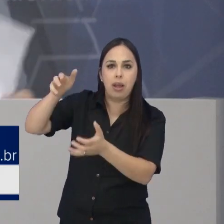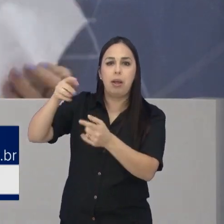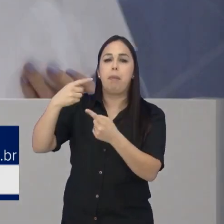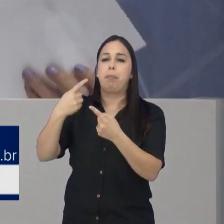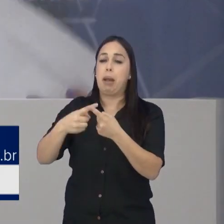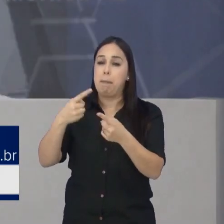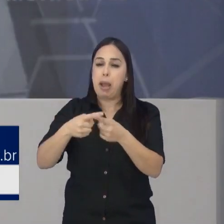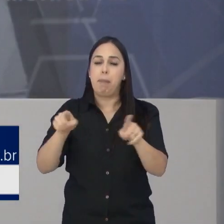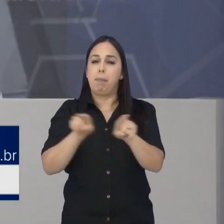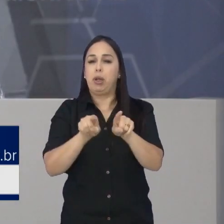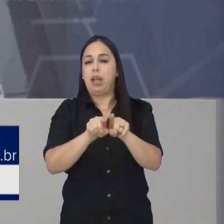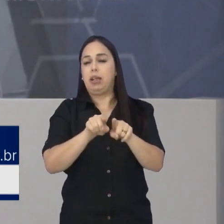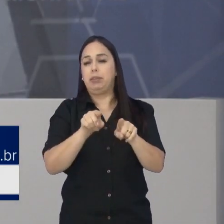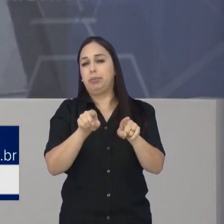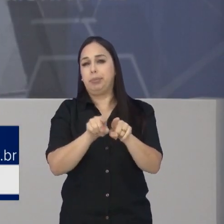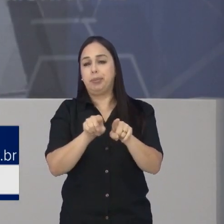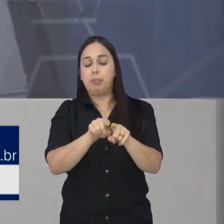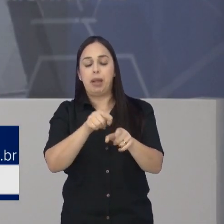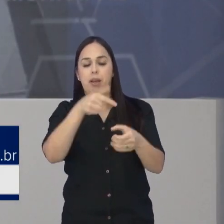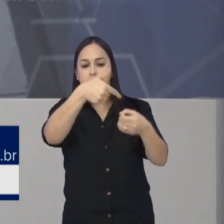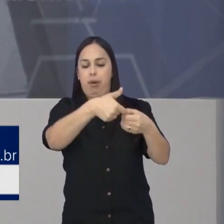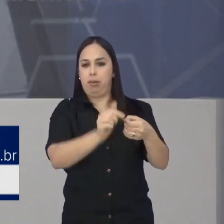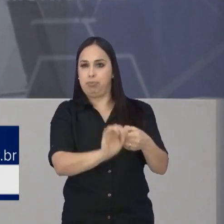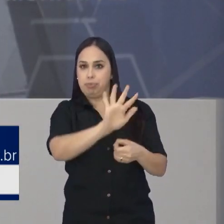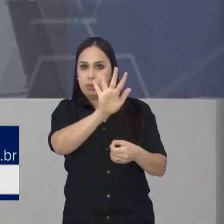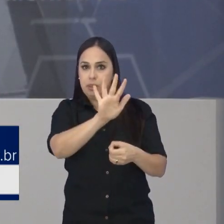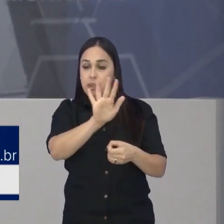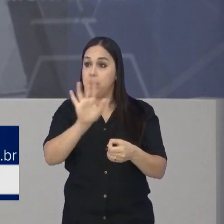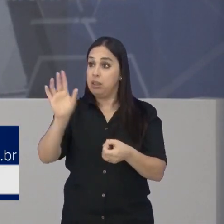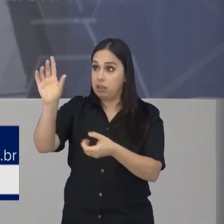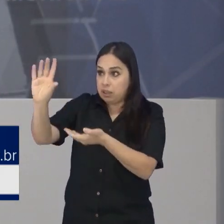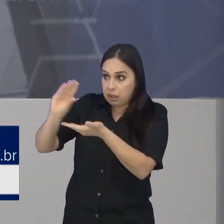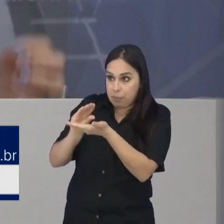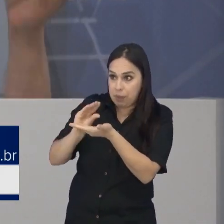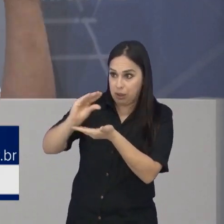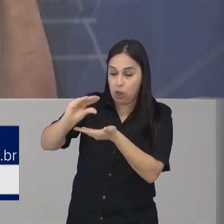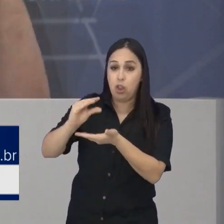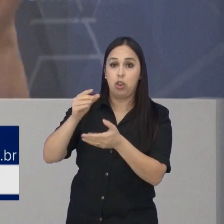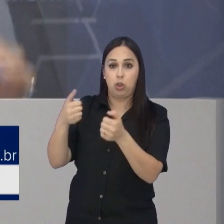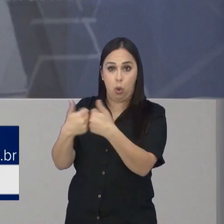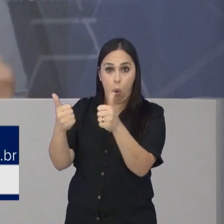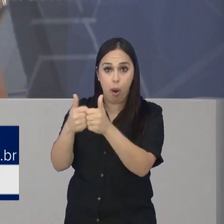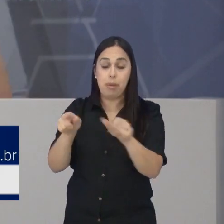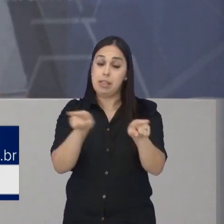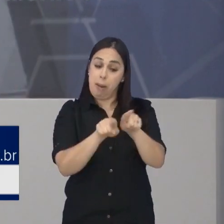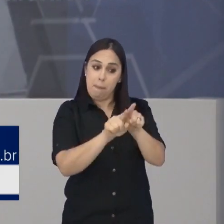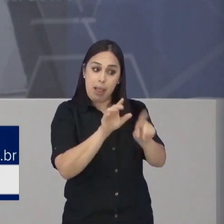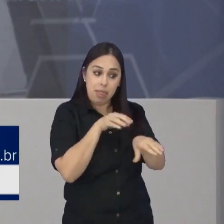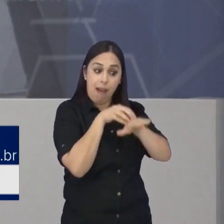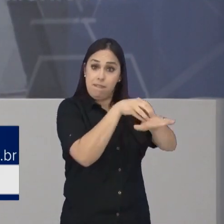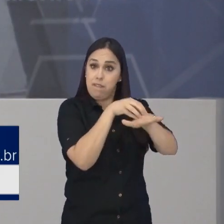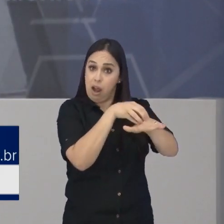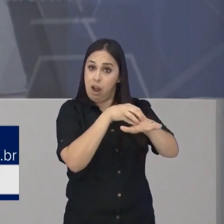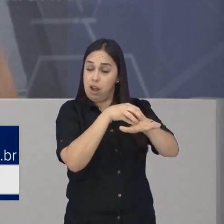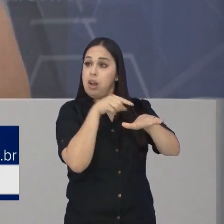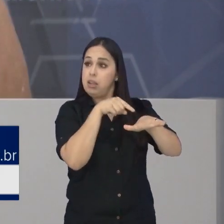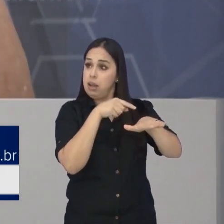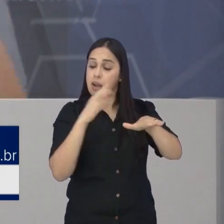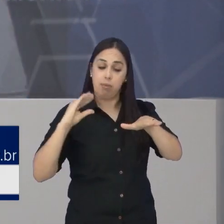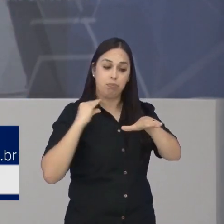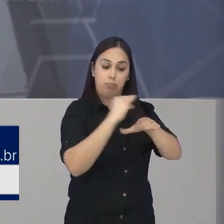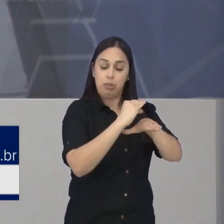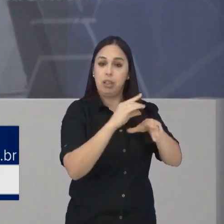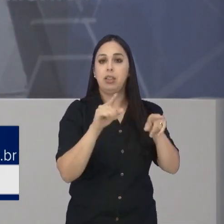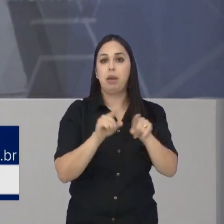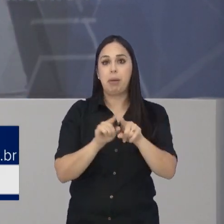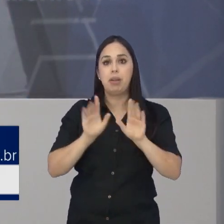gasolina seja para também ser atendido o sistema de integração. Esse dinheiro já está no sistema, ele